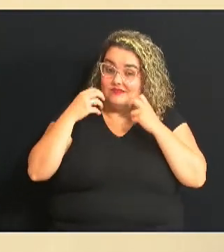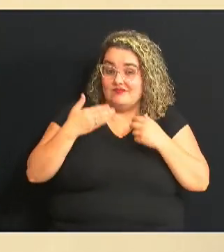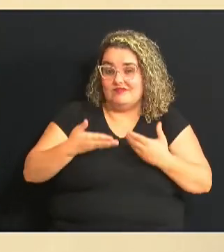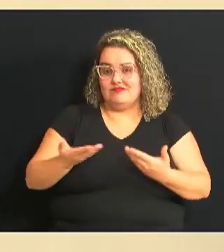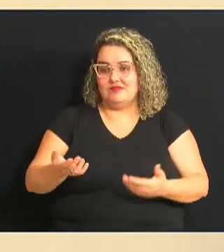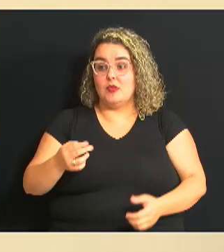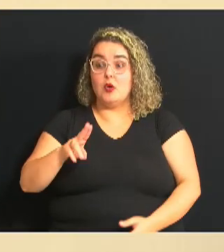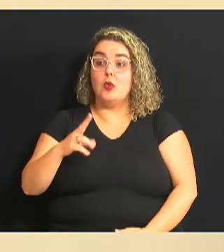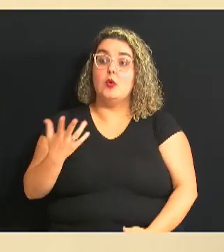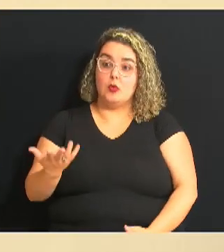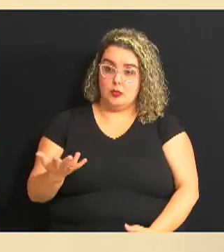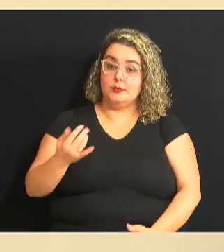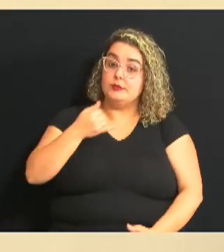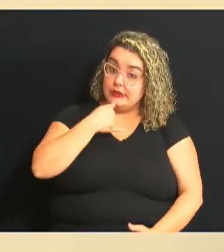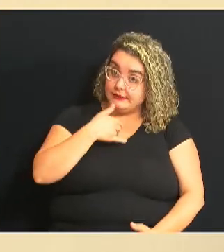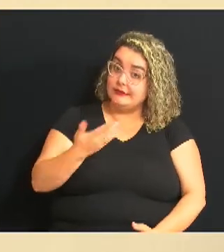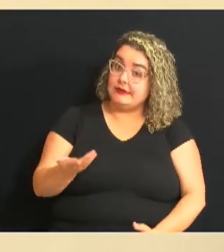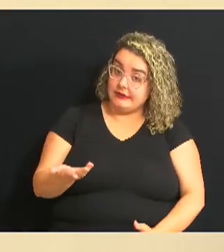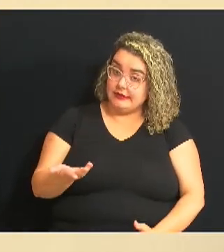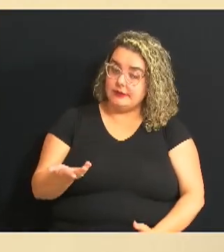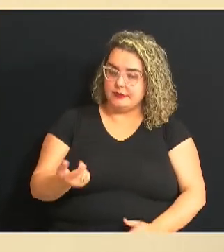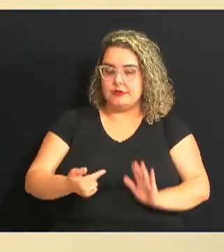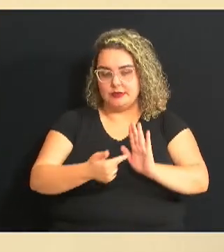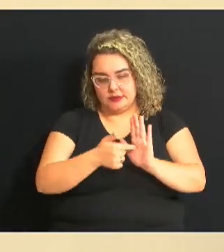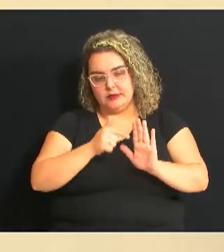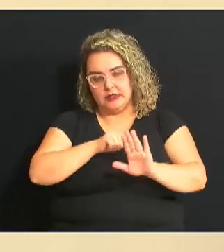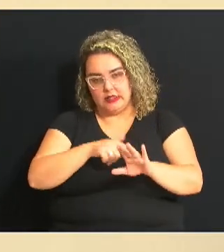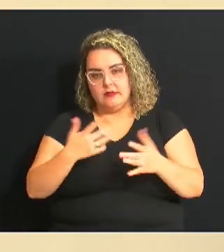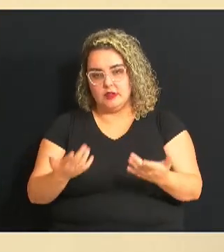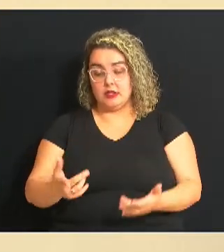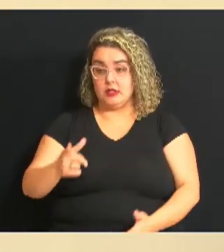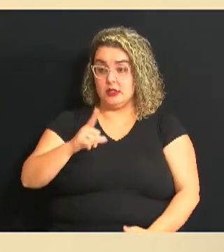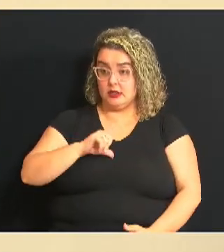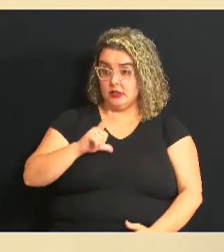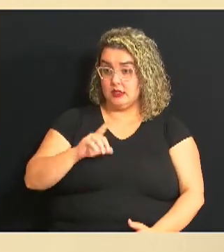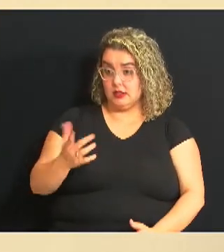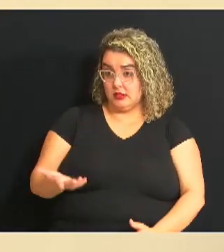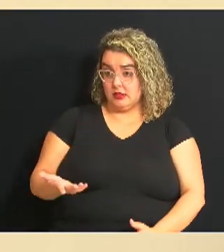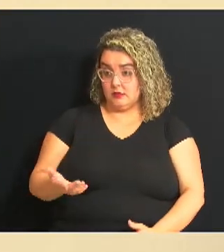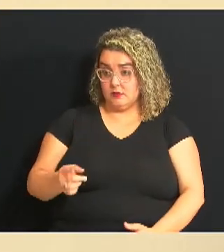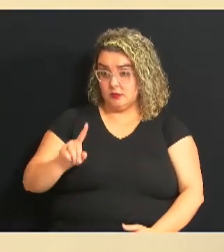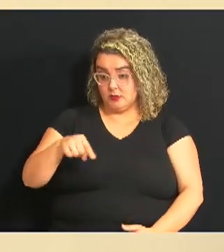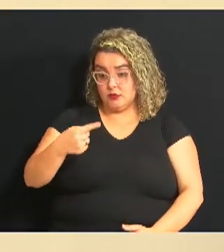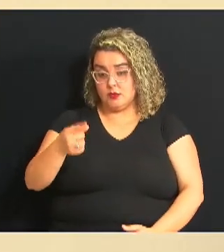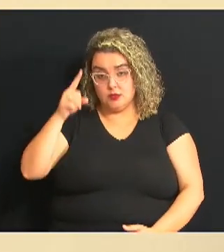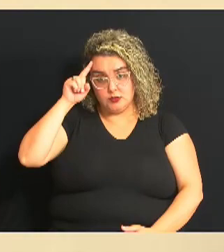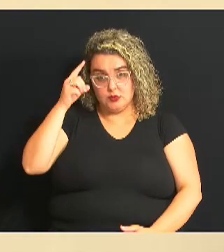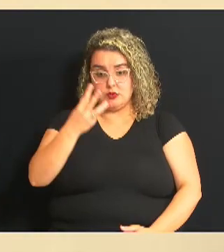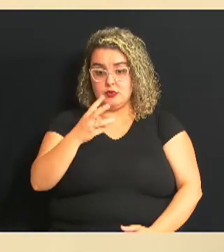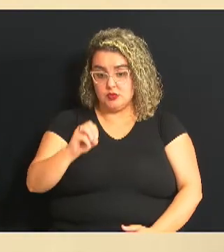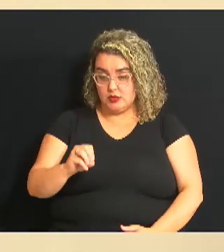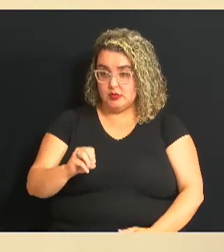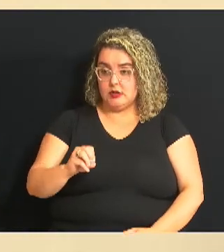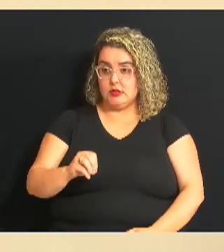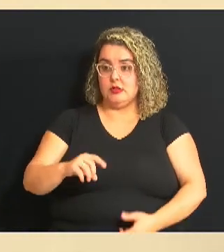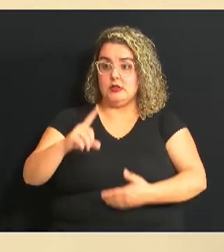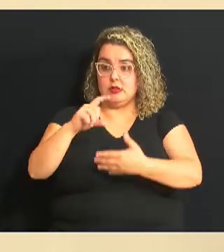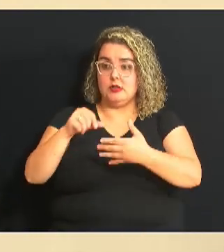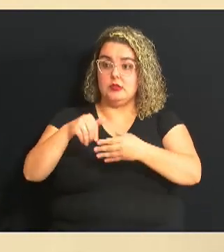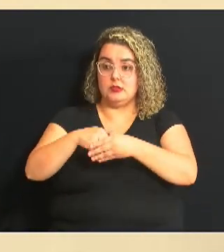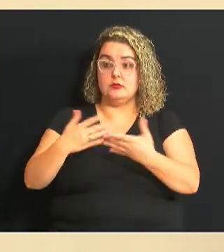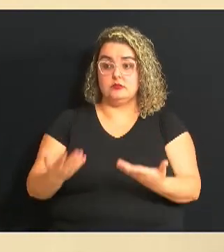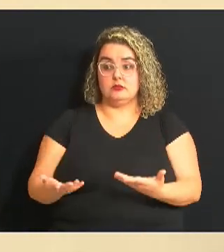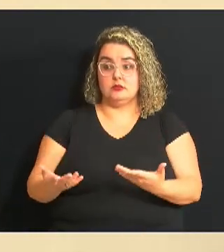ou lamentemos. Então, que nós tenhamos aí, no próximo dia 30, umas eleições, que sejam